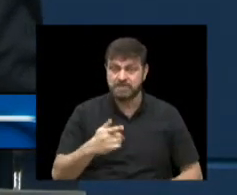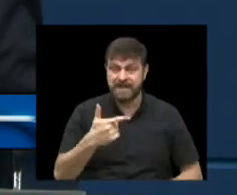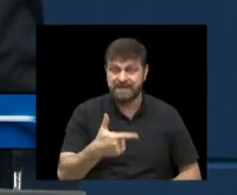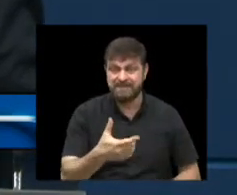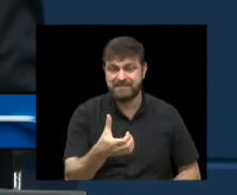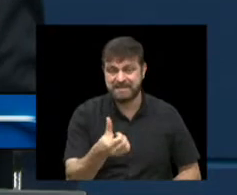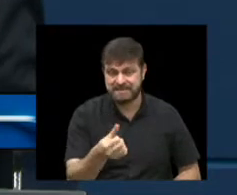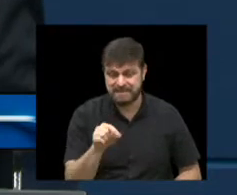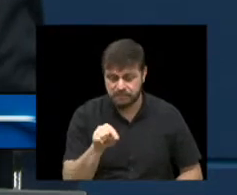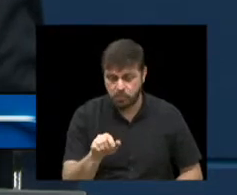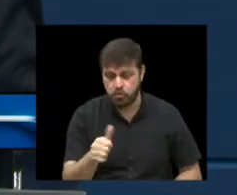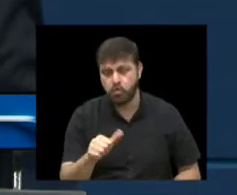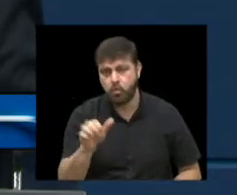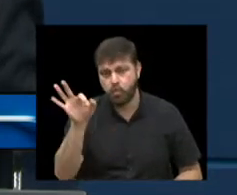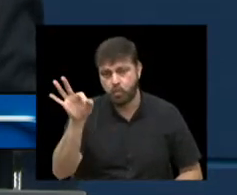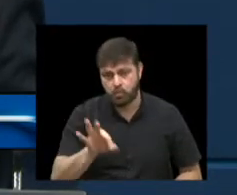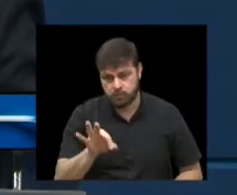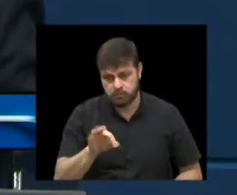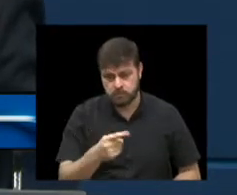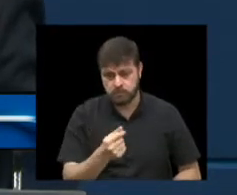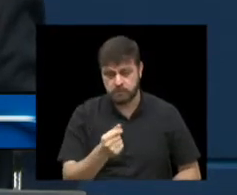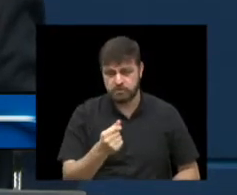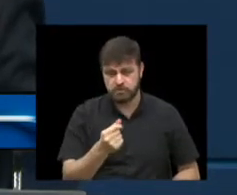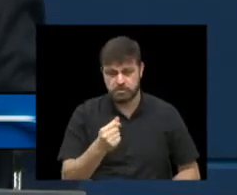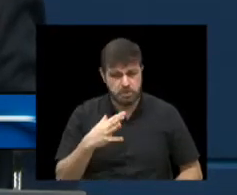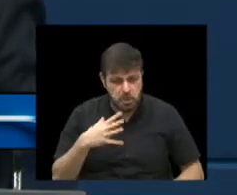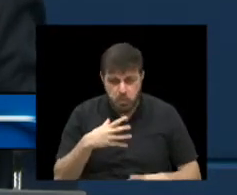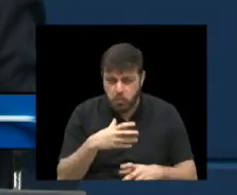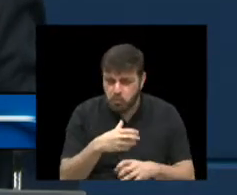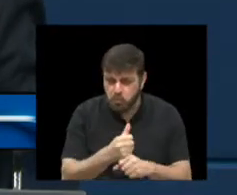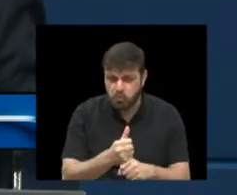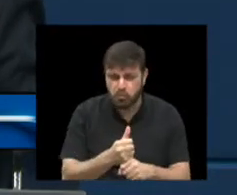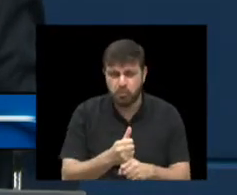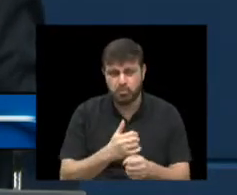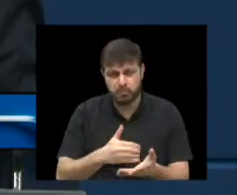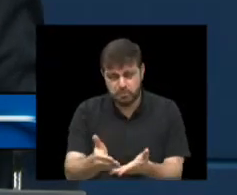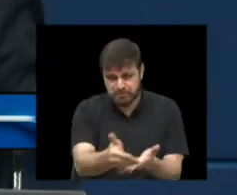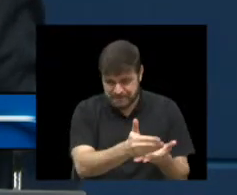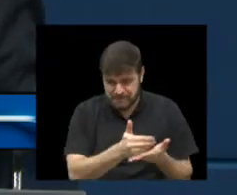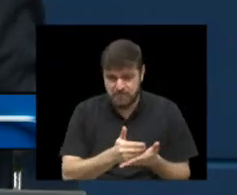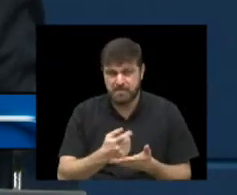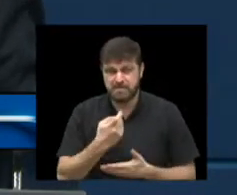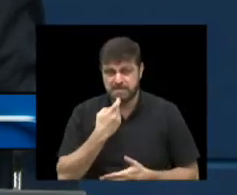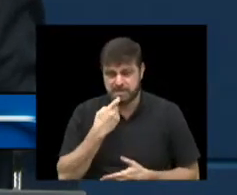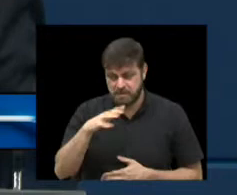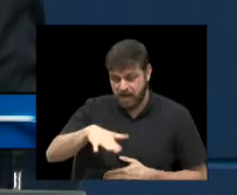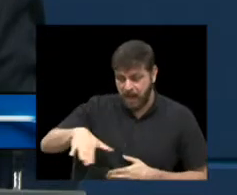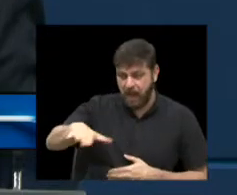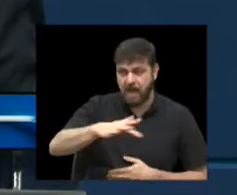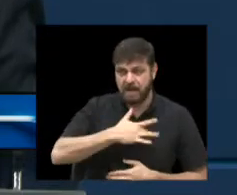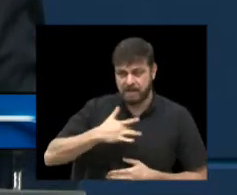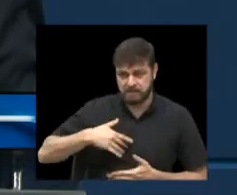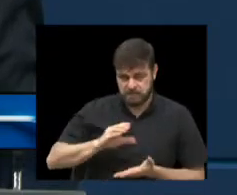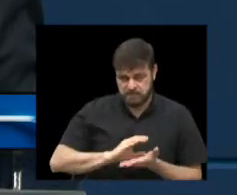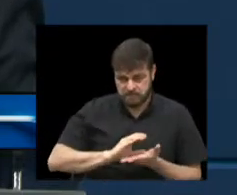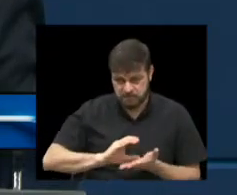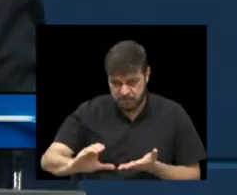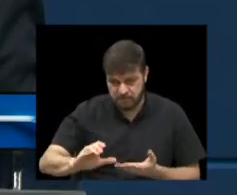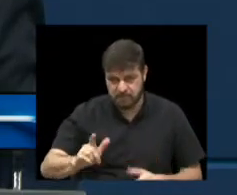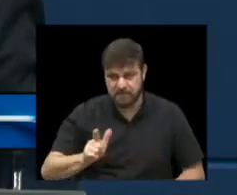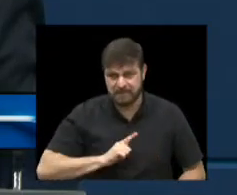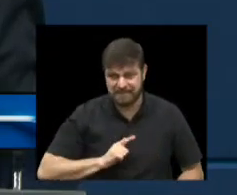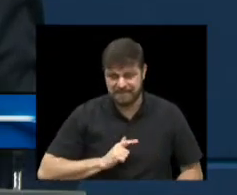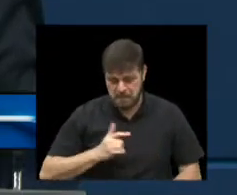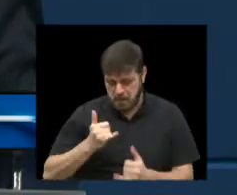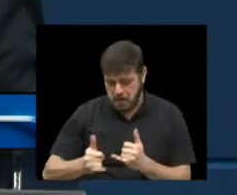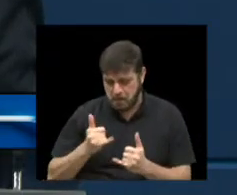26,11% do total do nosso orçamento para 2017 para a área de saúde, ou seja, quase 300 milhões de